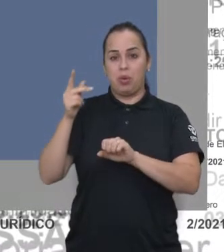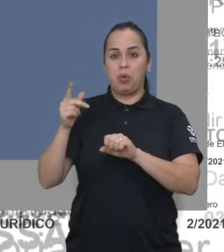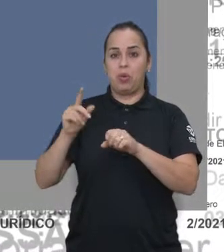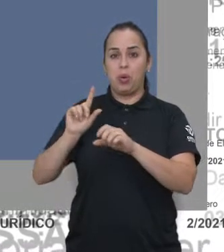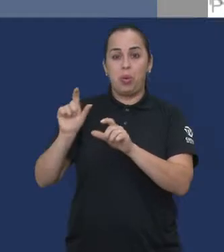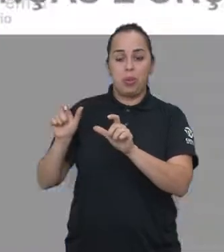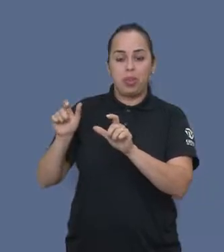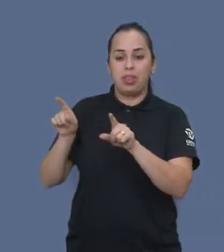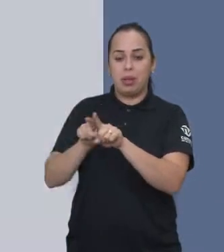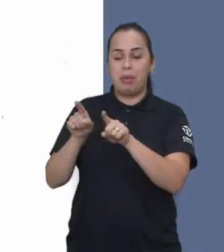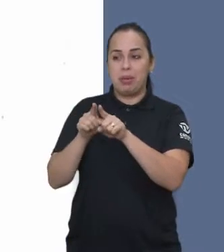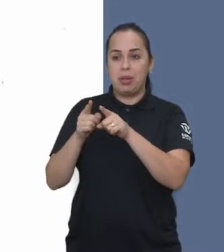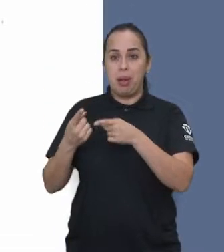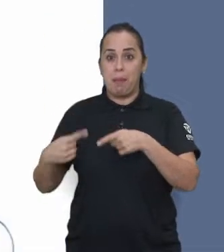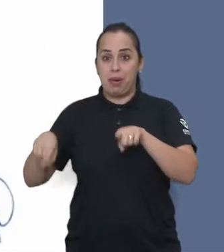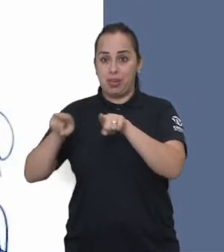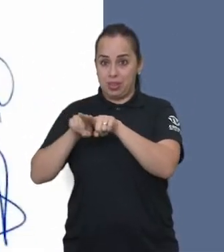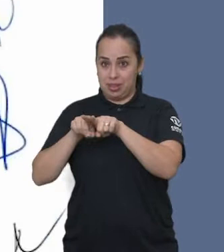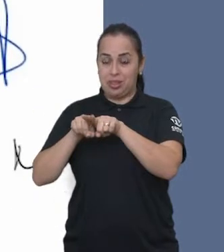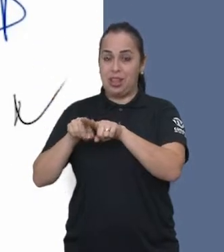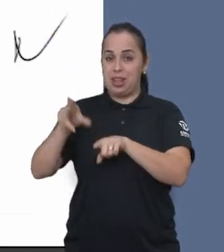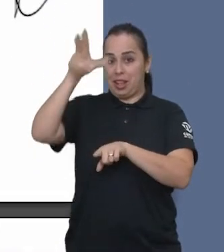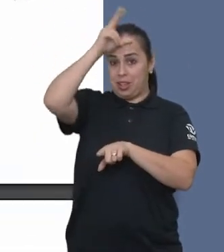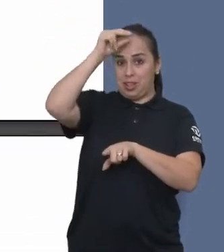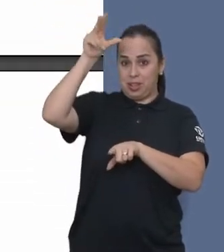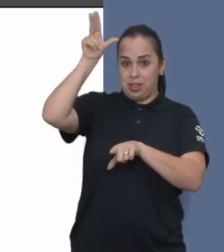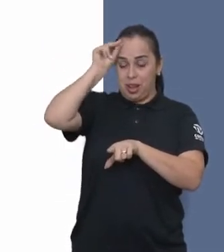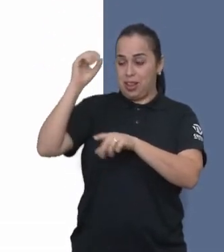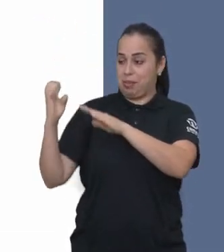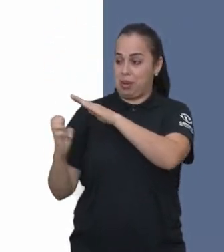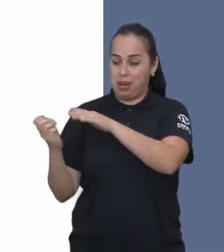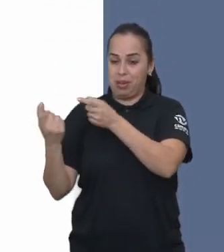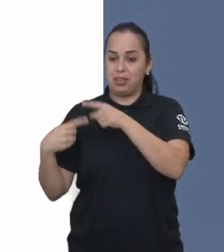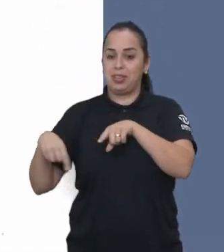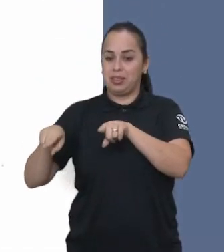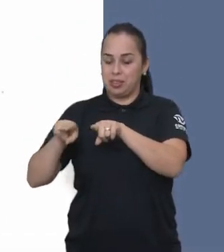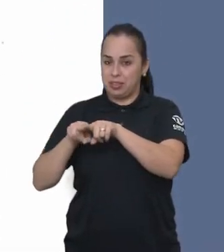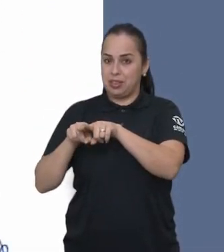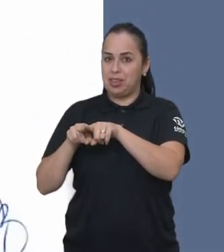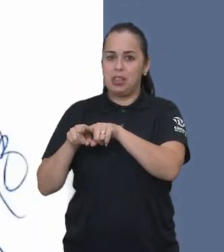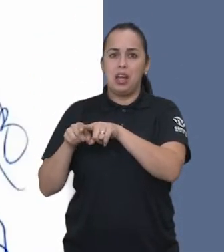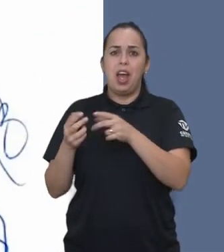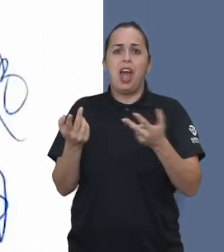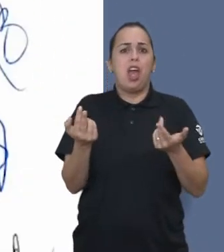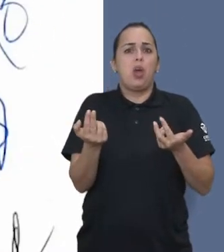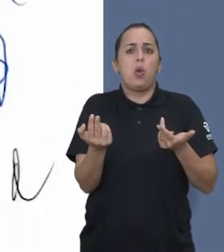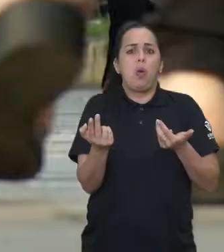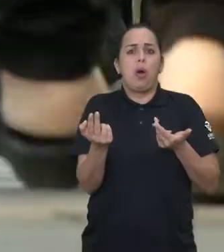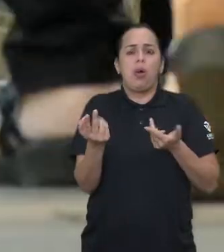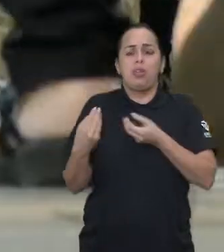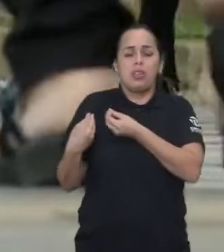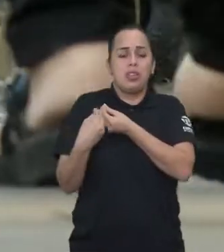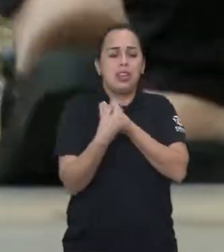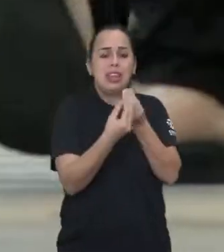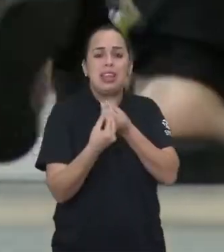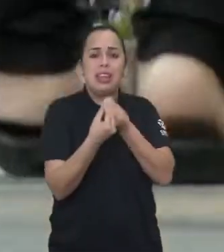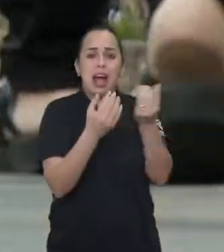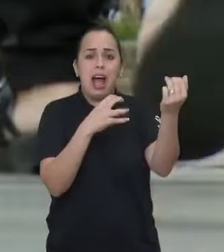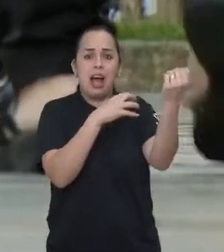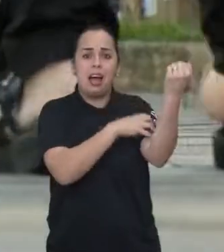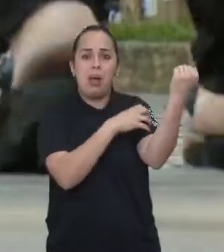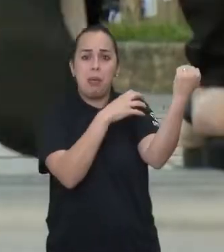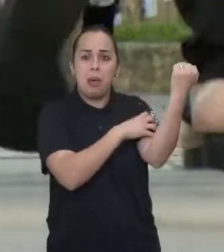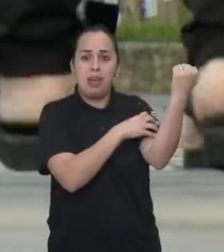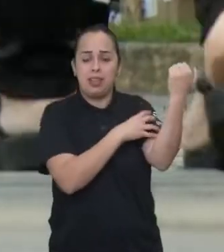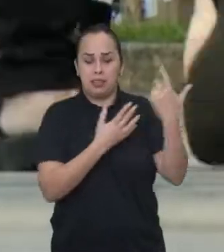cidade de São Paulo por meio de um termo de cooperação entre o poder judiciário EA iniciativa privada que tem a mesma